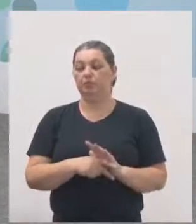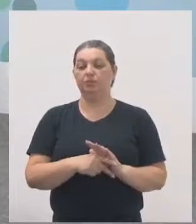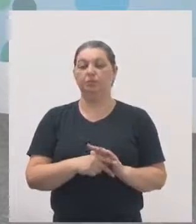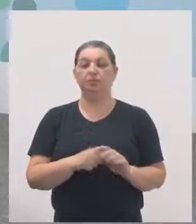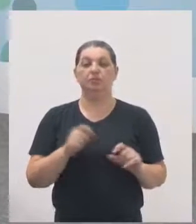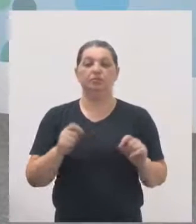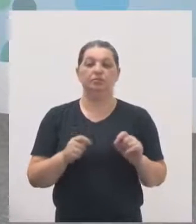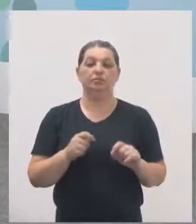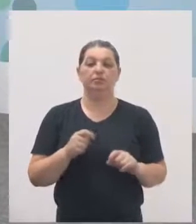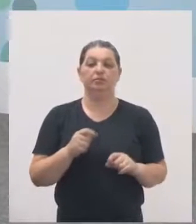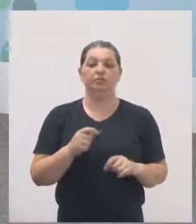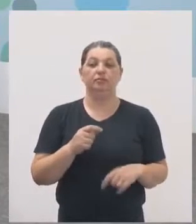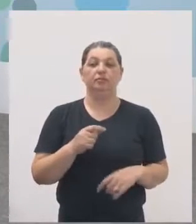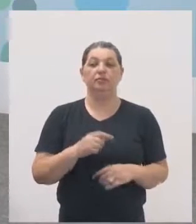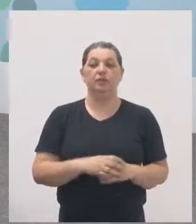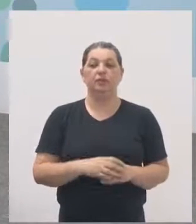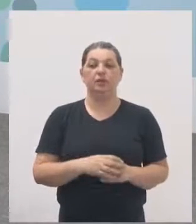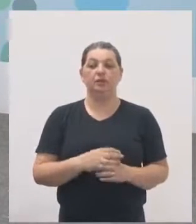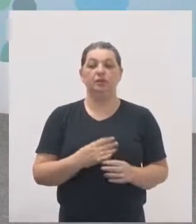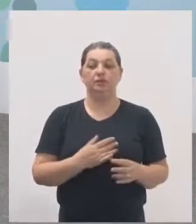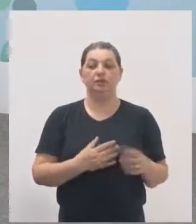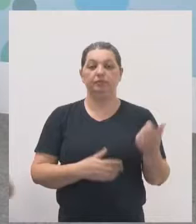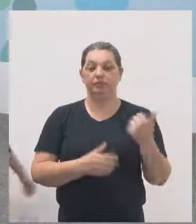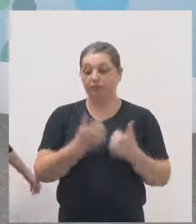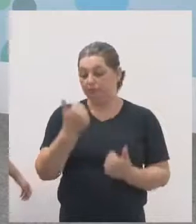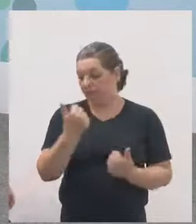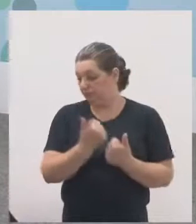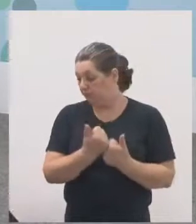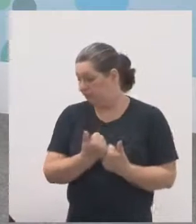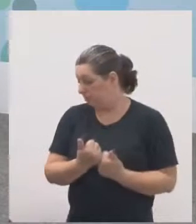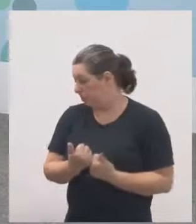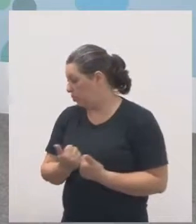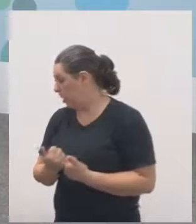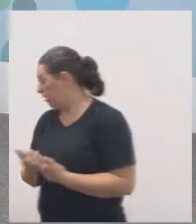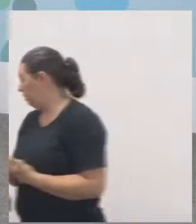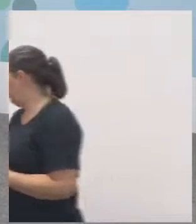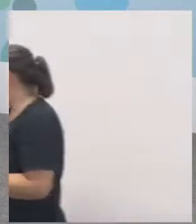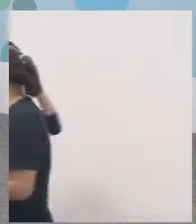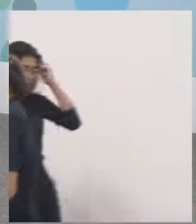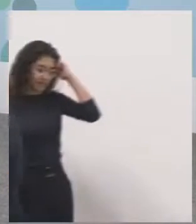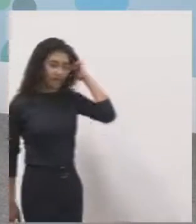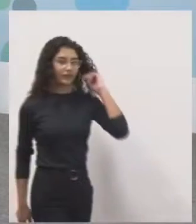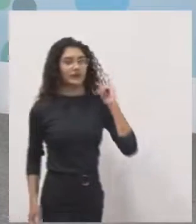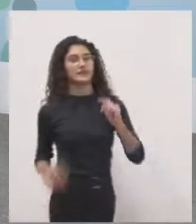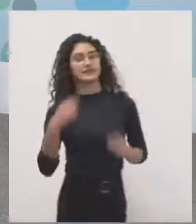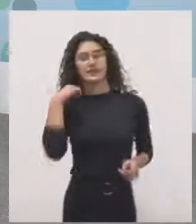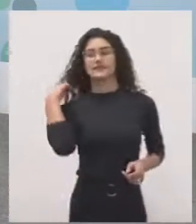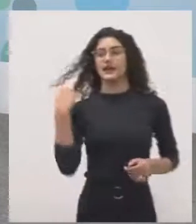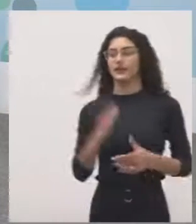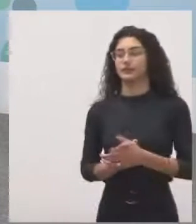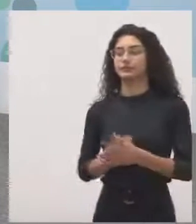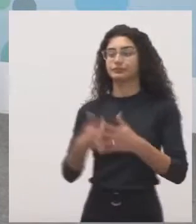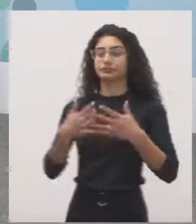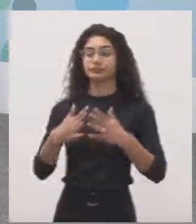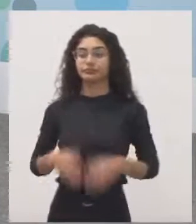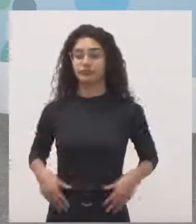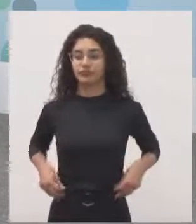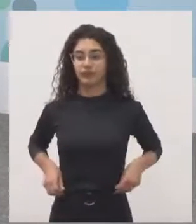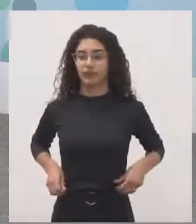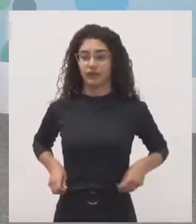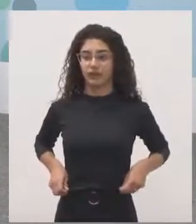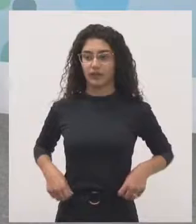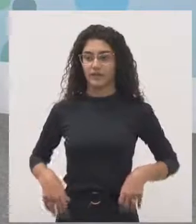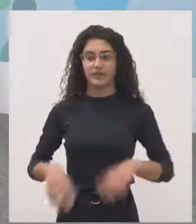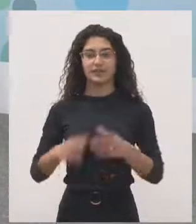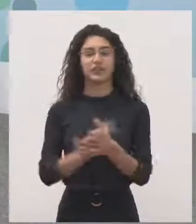nos verdade, computadores. Eu gravei com os alunos, né, naquele notebook Ultra, aquele que veio para a gente